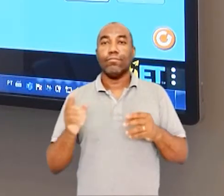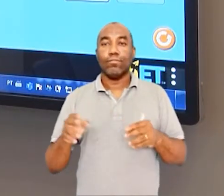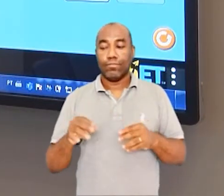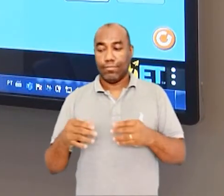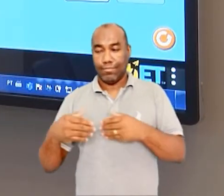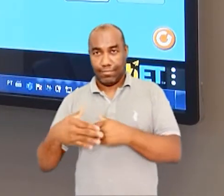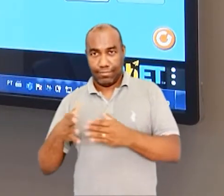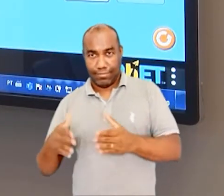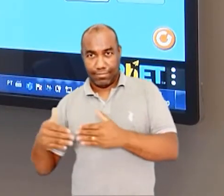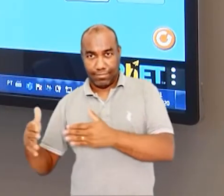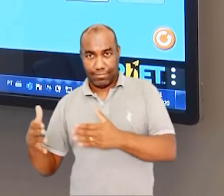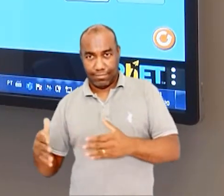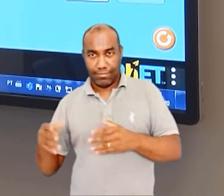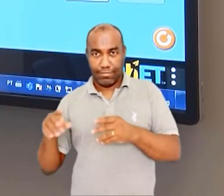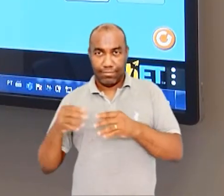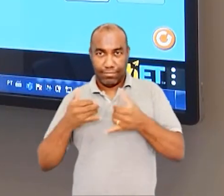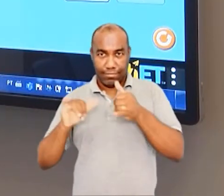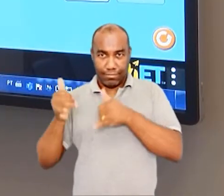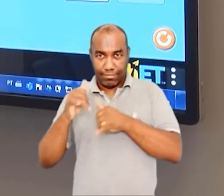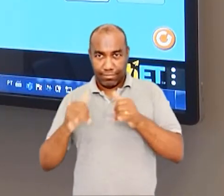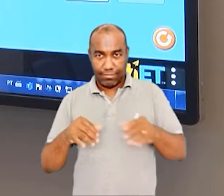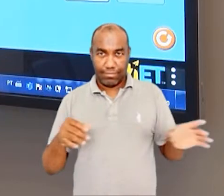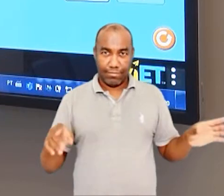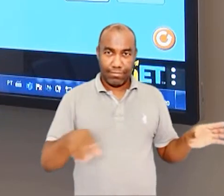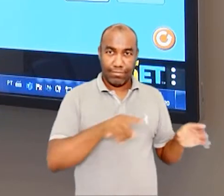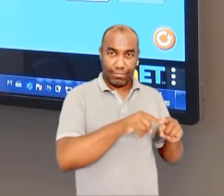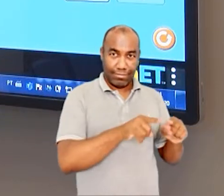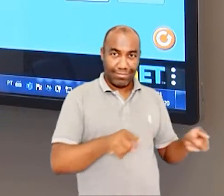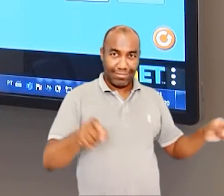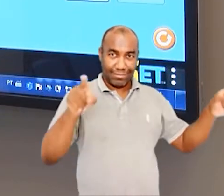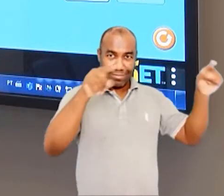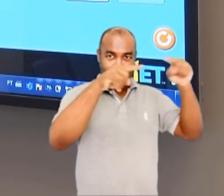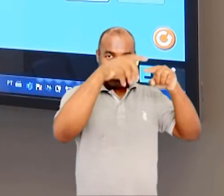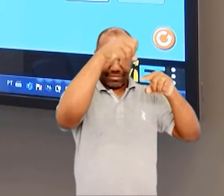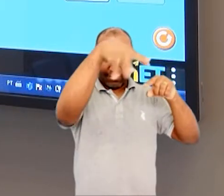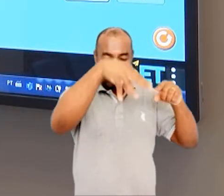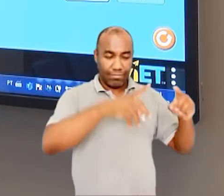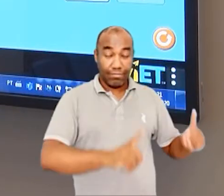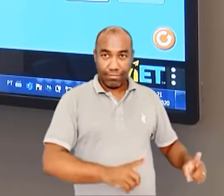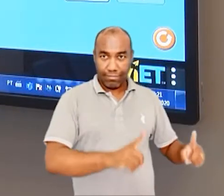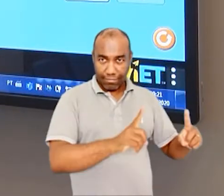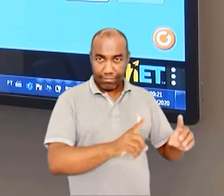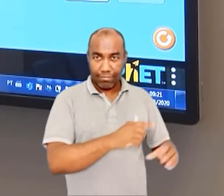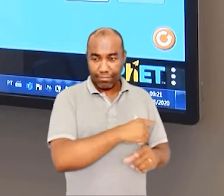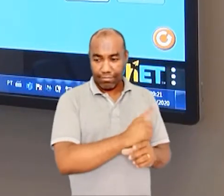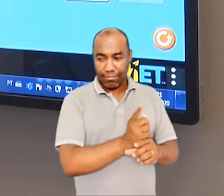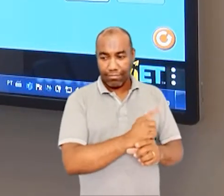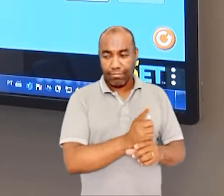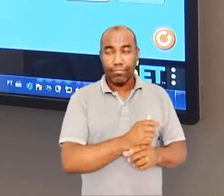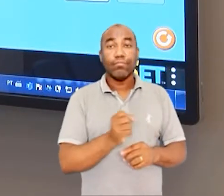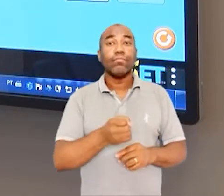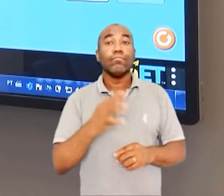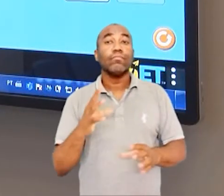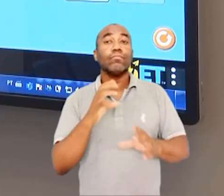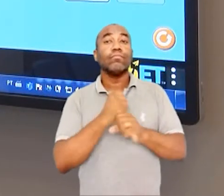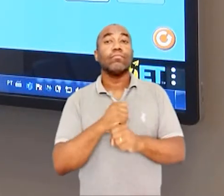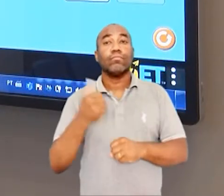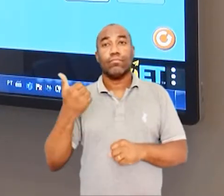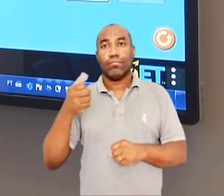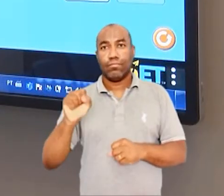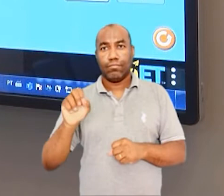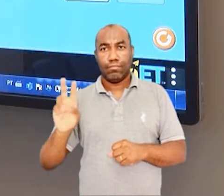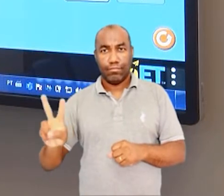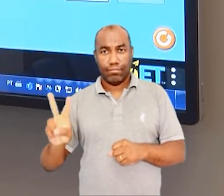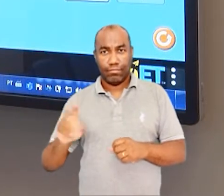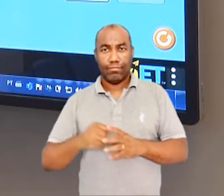me dá 9, as duas conectadas em série, uma encaixada na outra, vai dar 18.